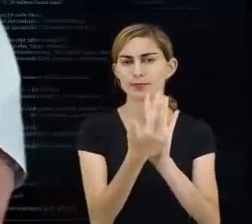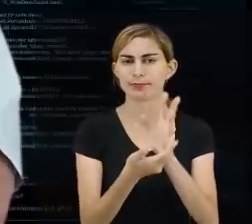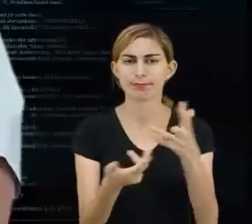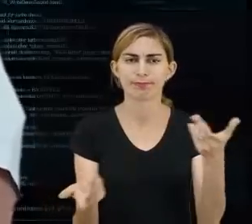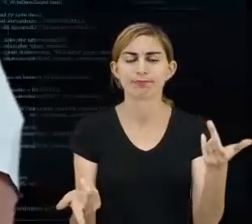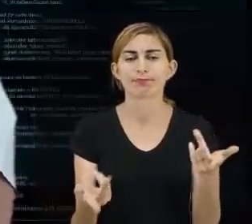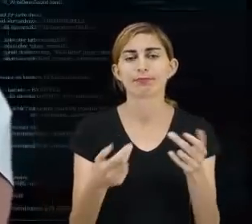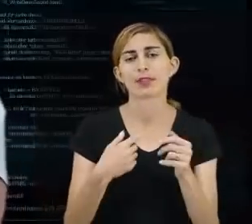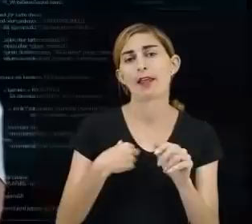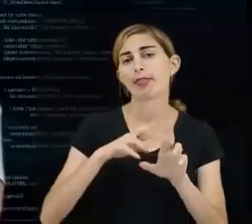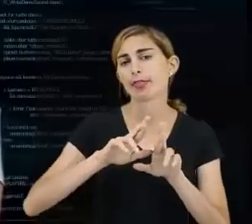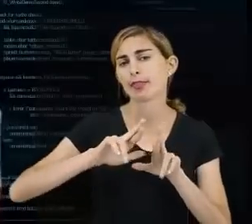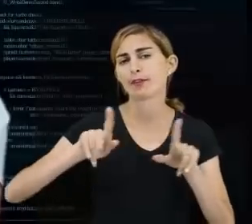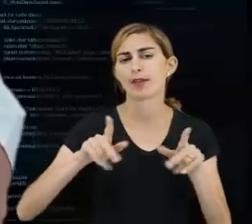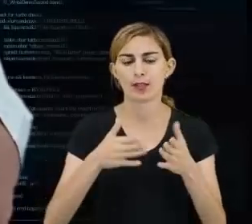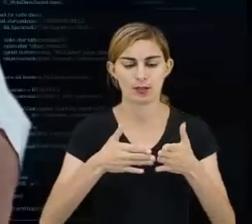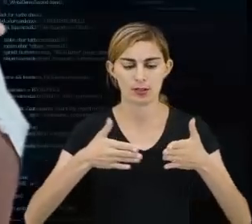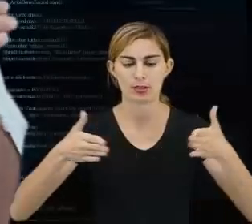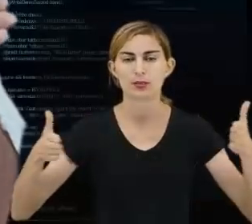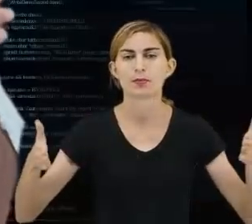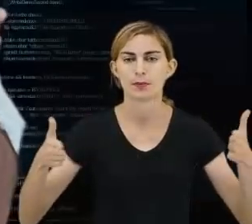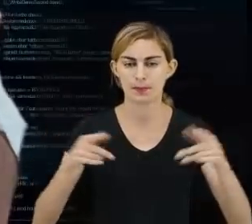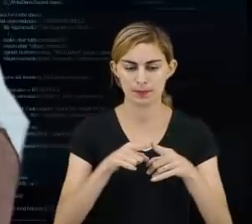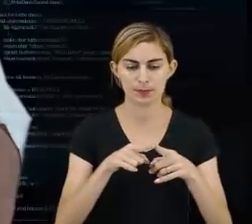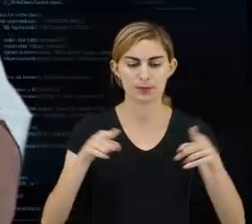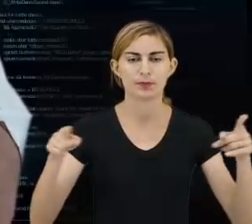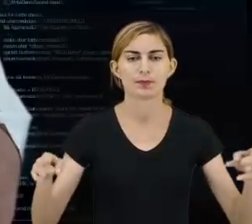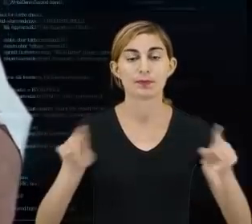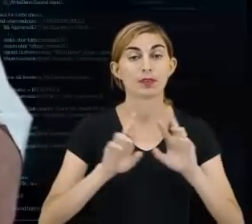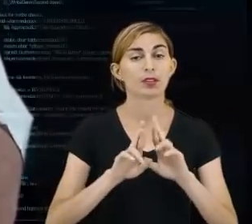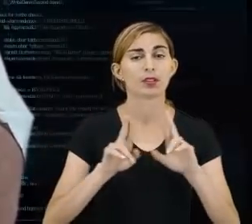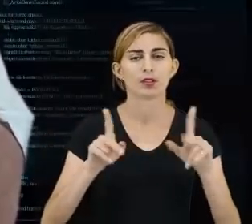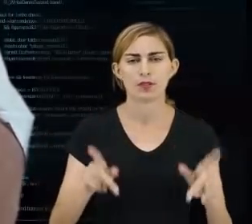ela é diferente do espaçamento. No caso do espaçamento,